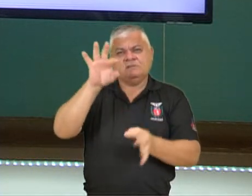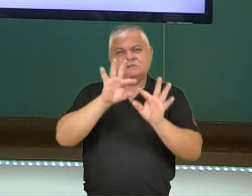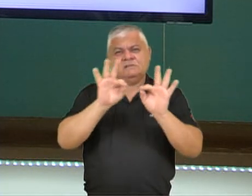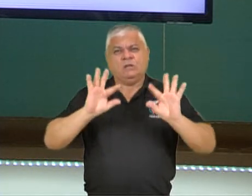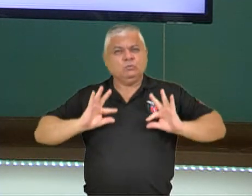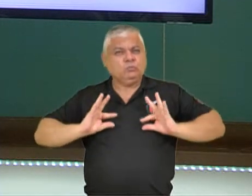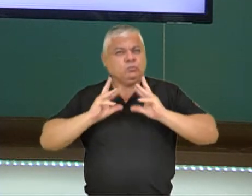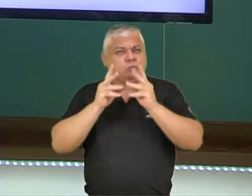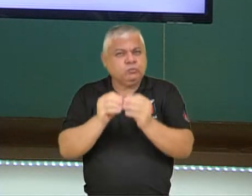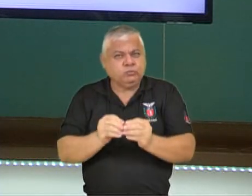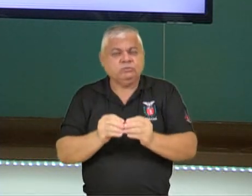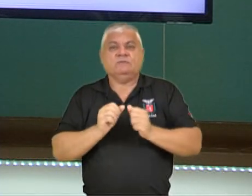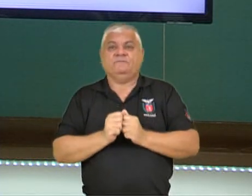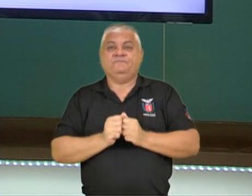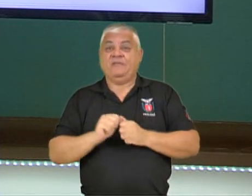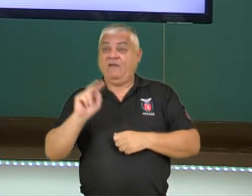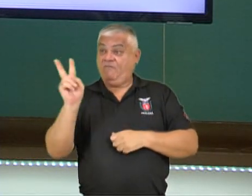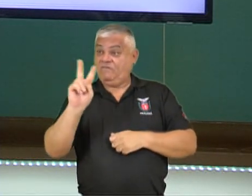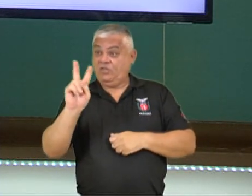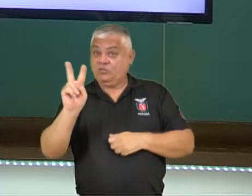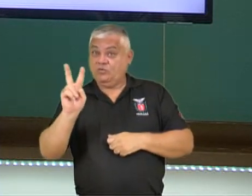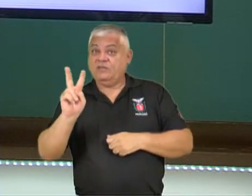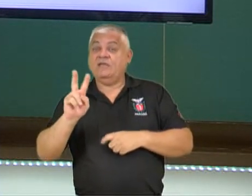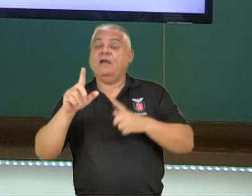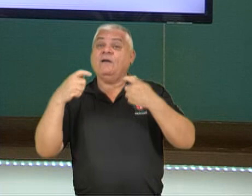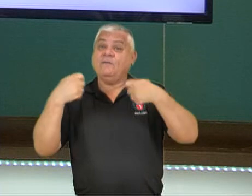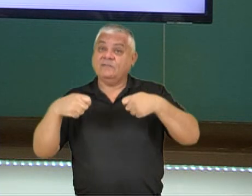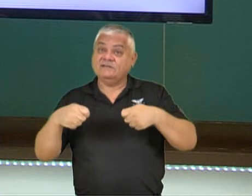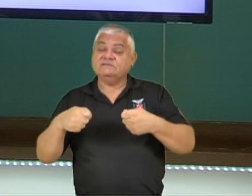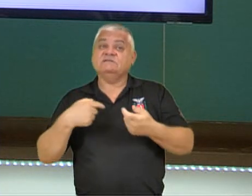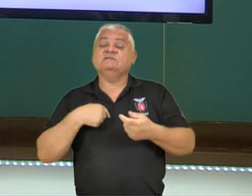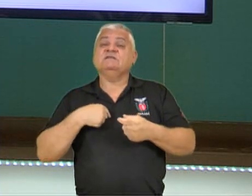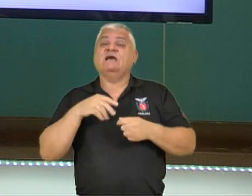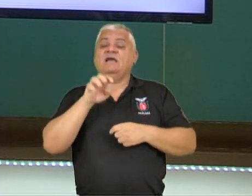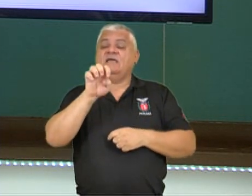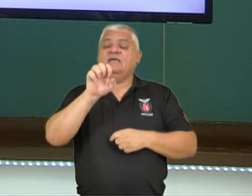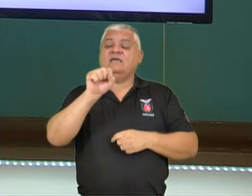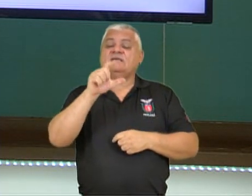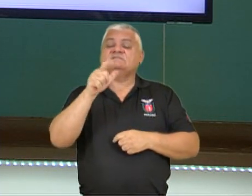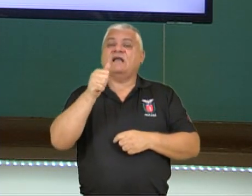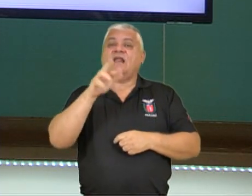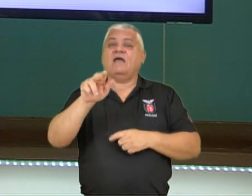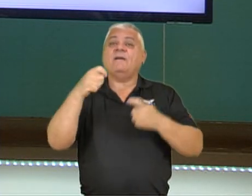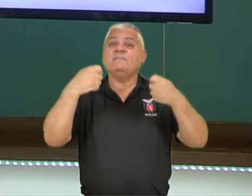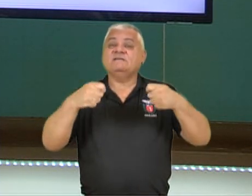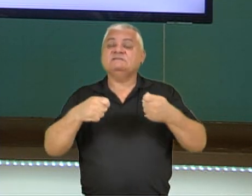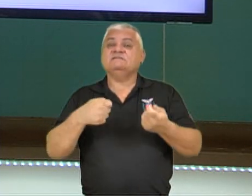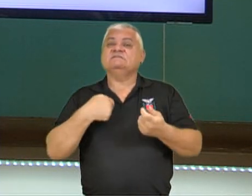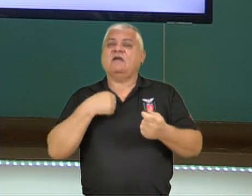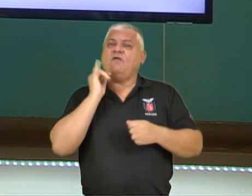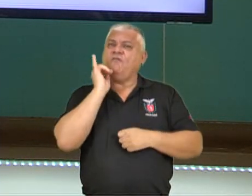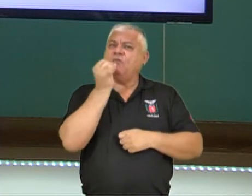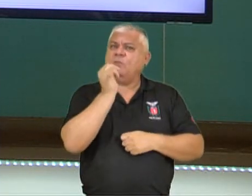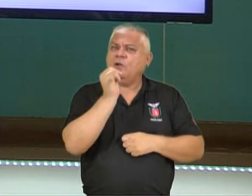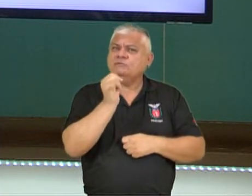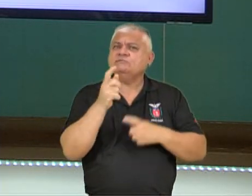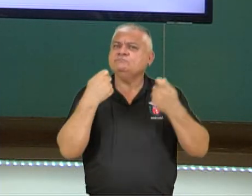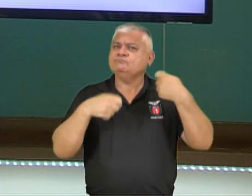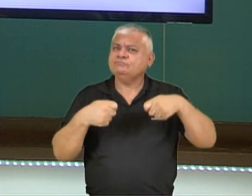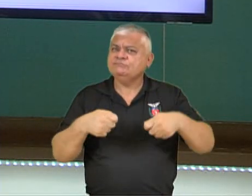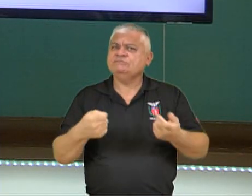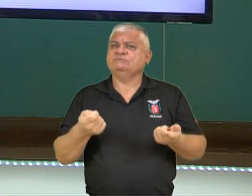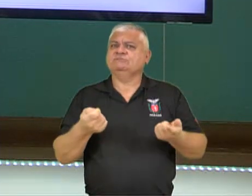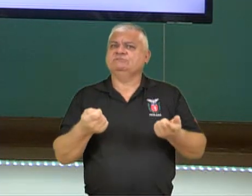vetoriais se diferem das grandezas escalares, pois precisam de mais de uma informação. Quais são elas? Módulo, que já existe na escalar, mas a direção e o